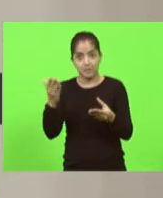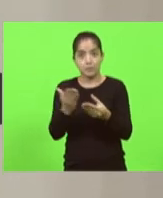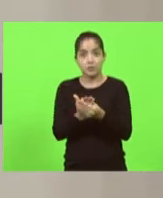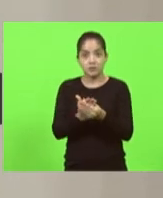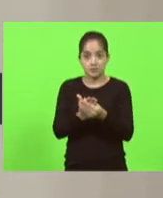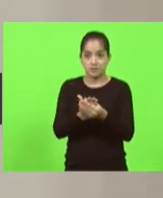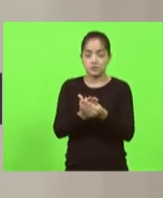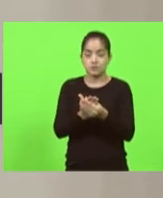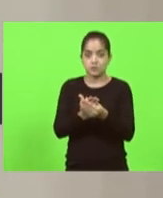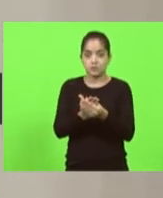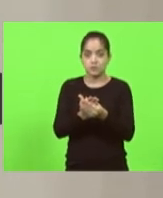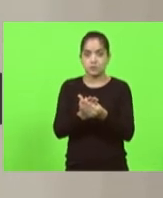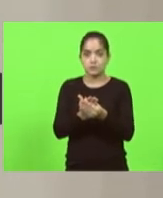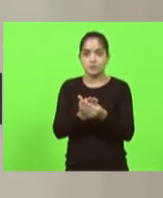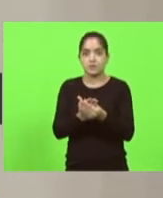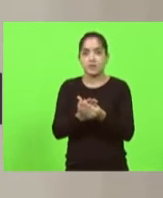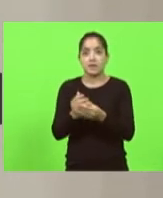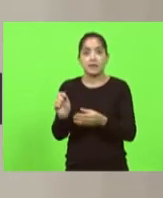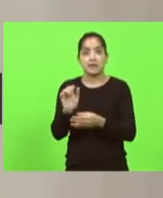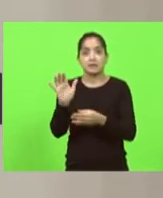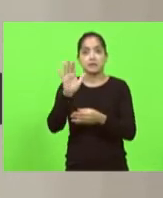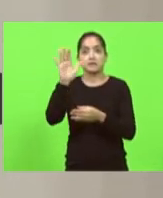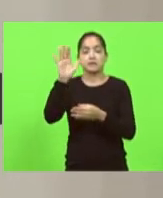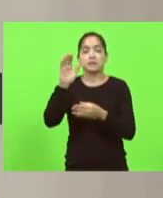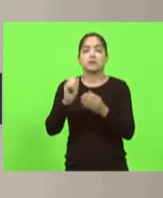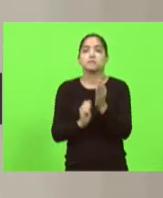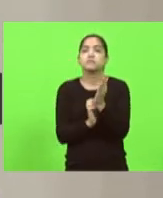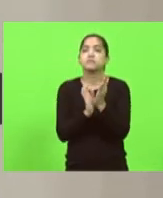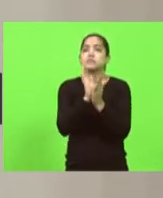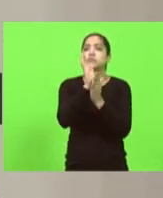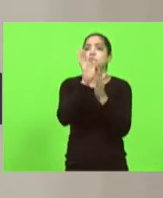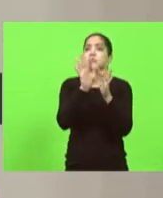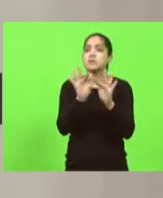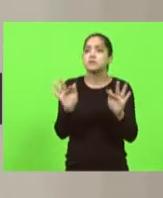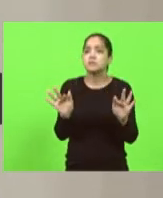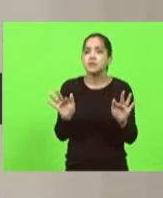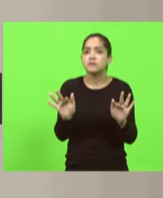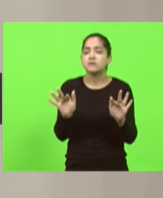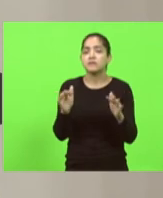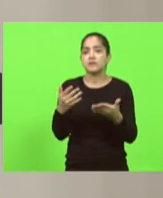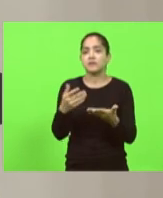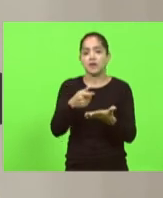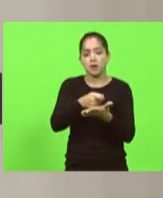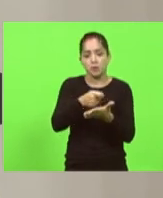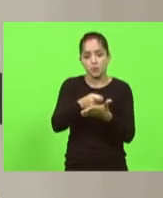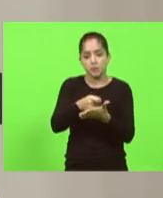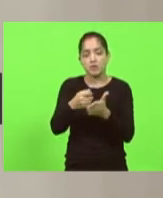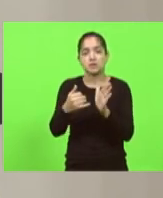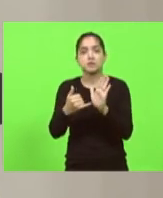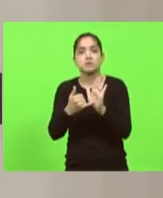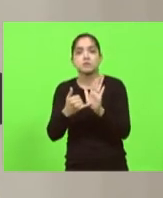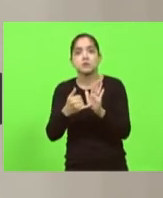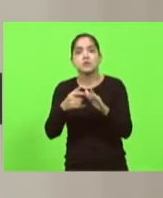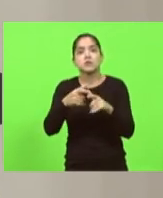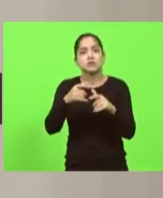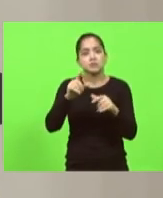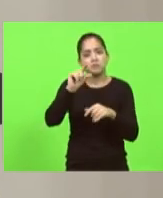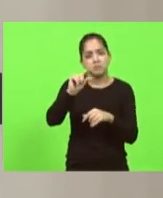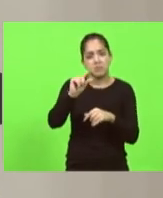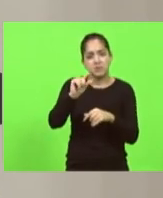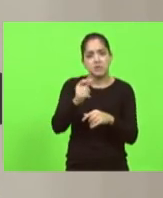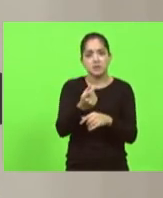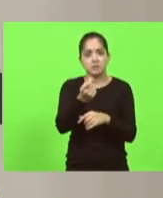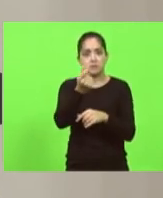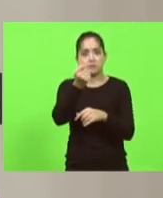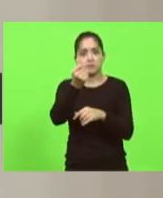de alto valor e desburocratiza a cobrança de tributos de pequenos valores e